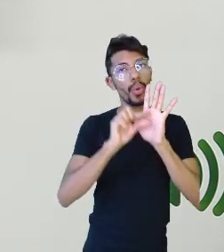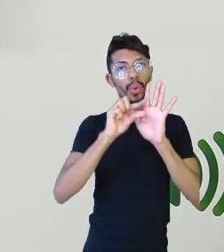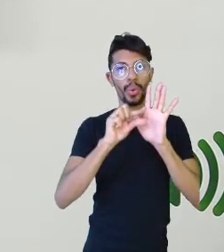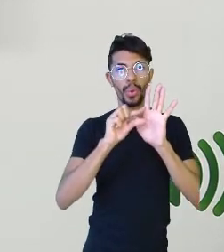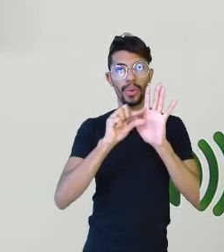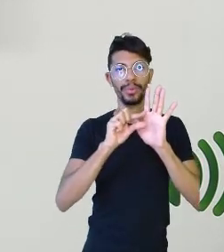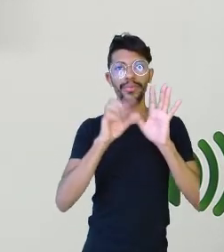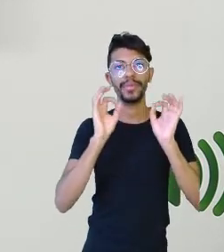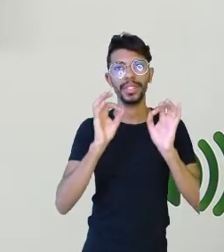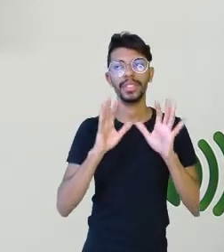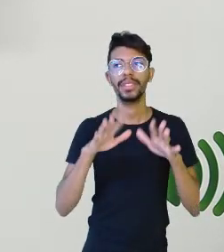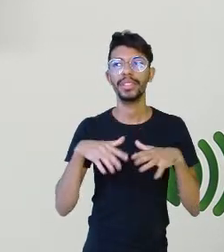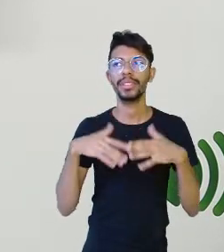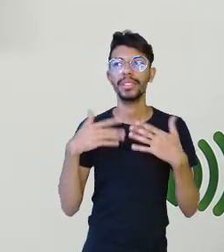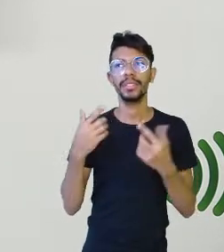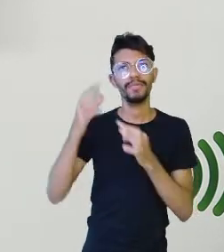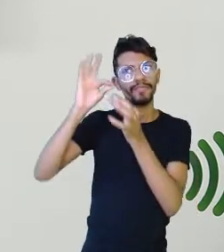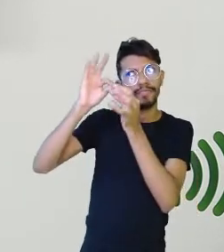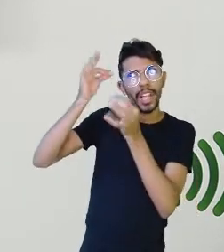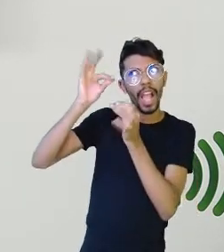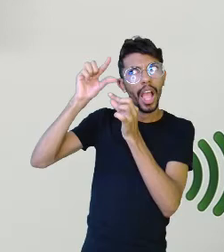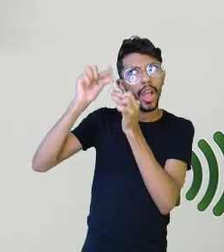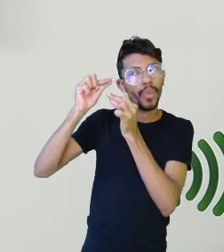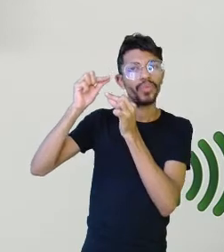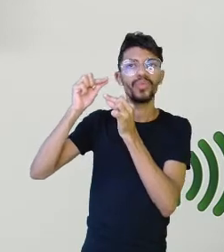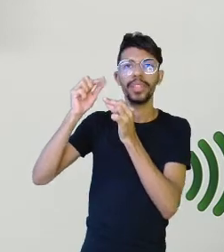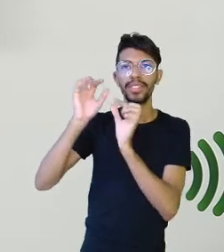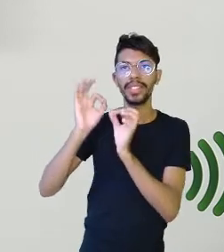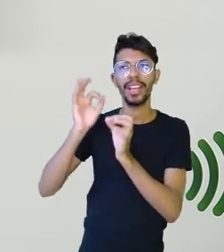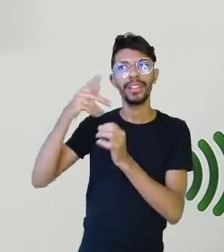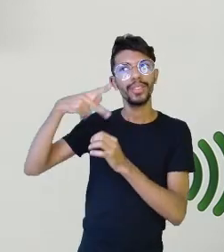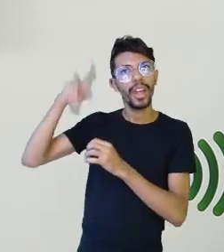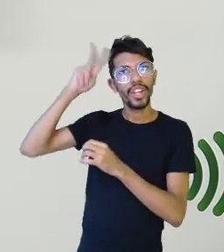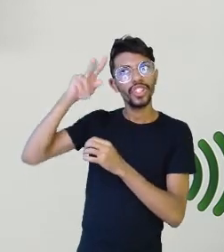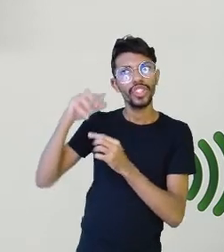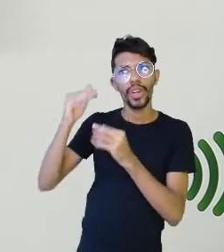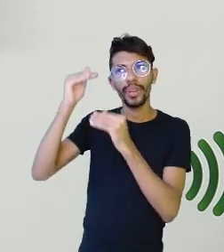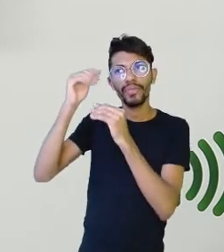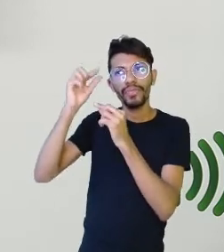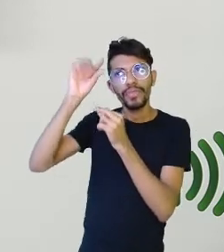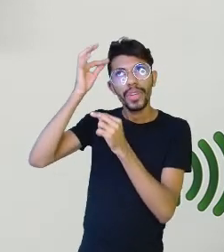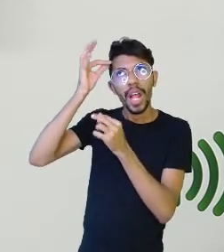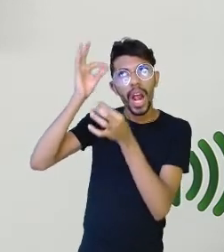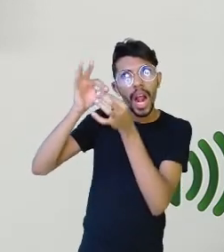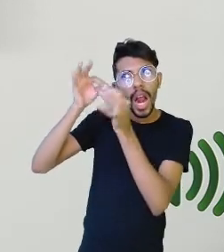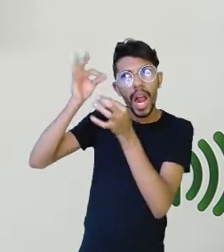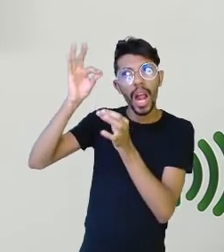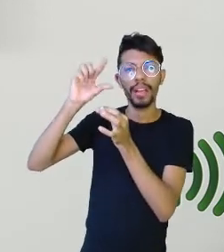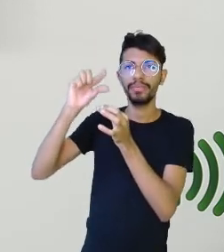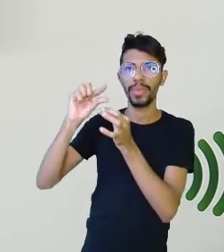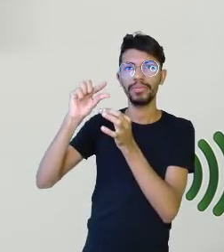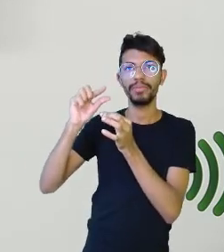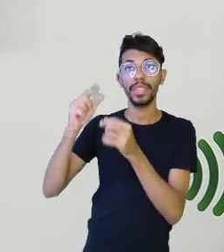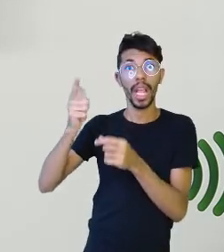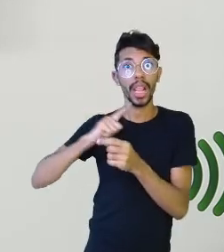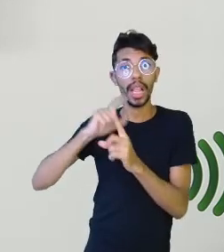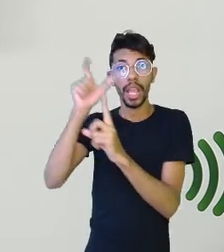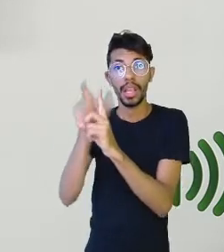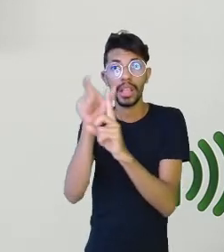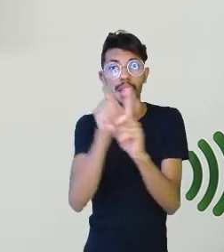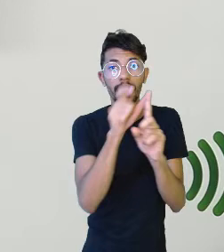isso aí na sua cabecinha. Conto é uma história curta, é uma história breve. Ela tem poucos ou muitos